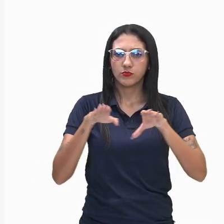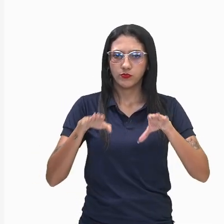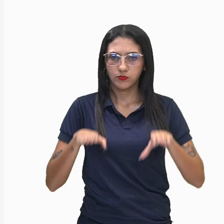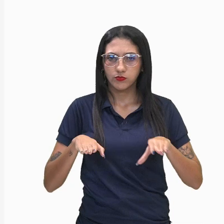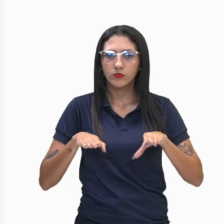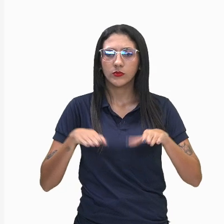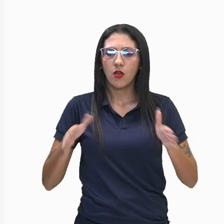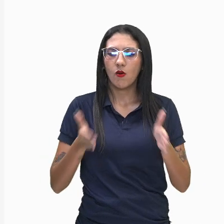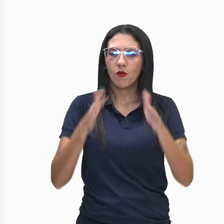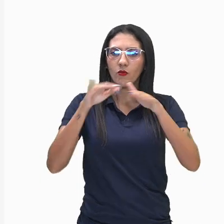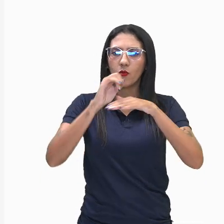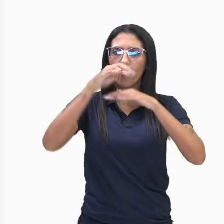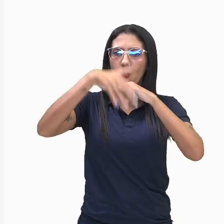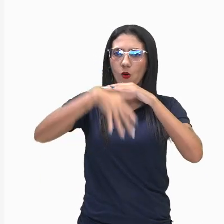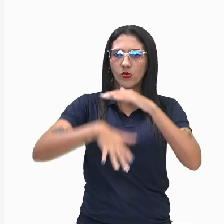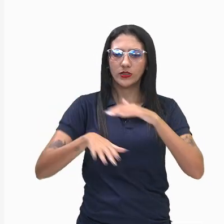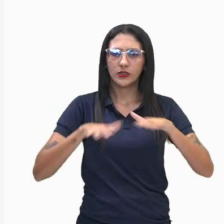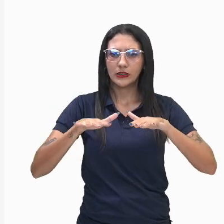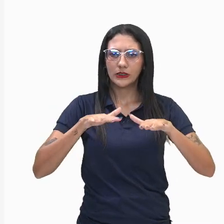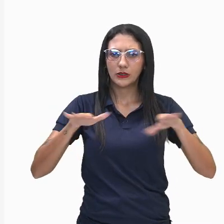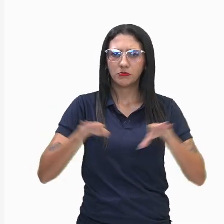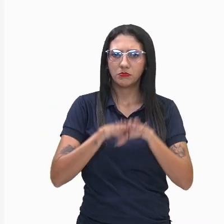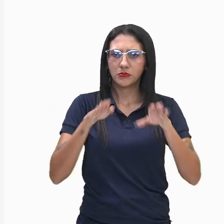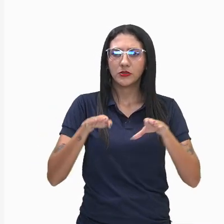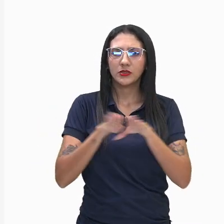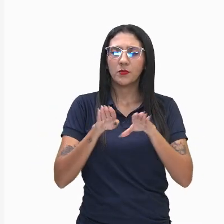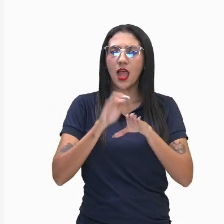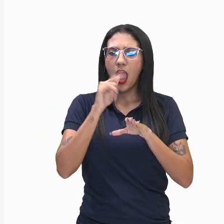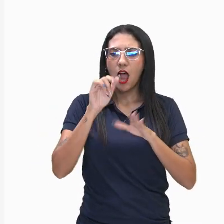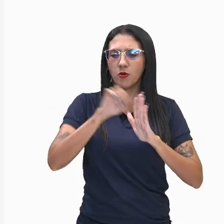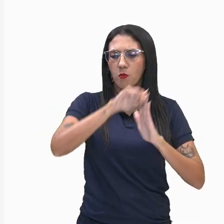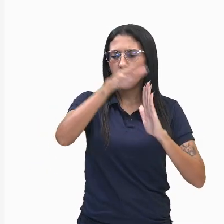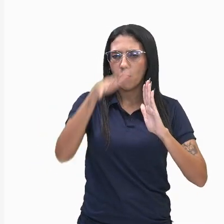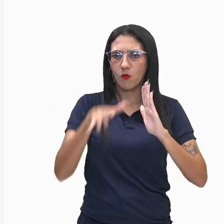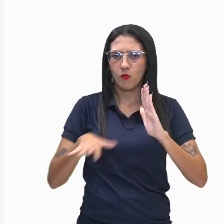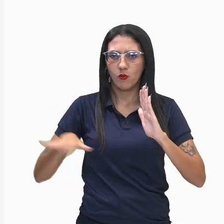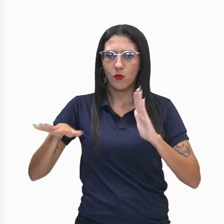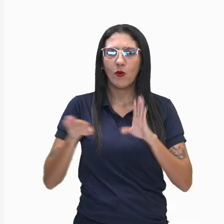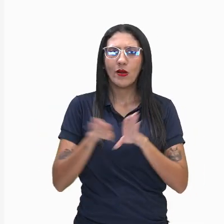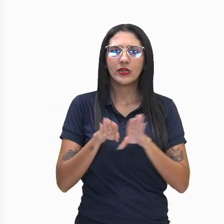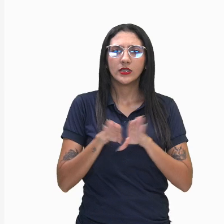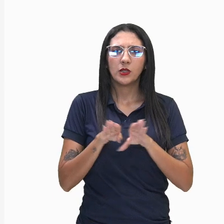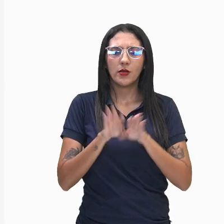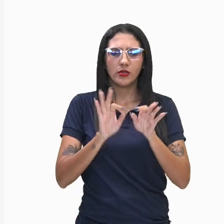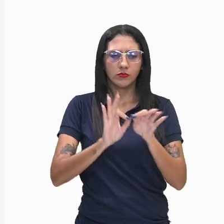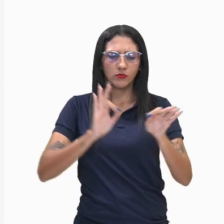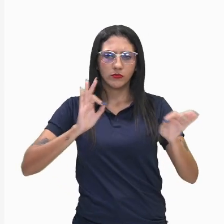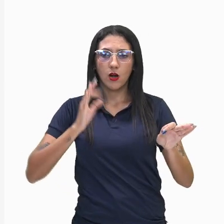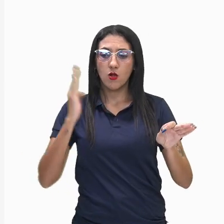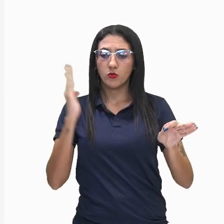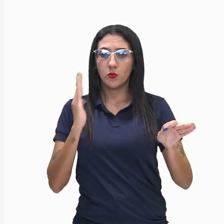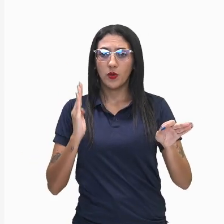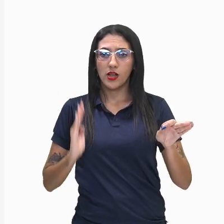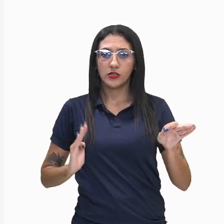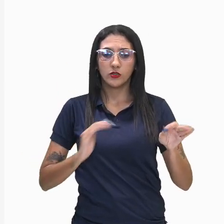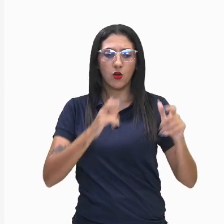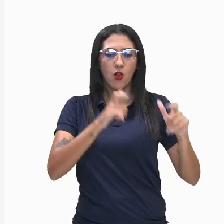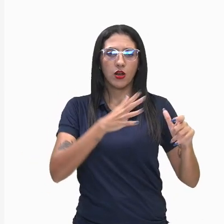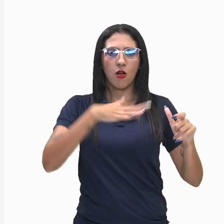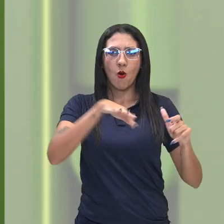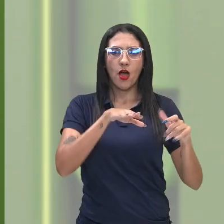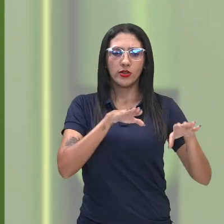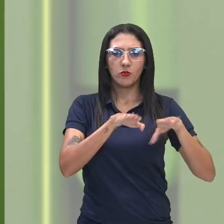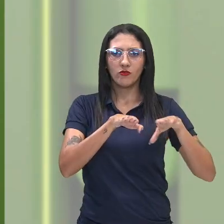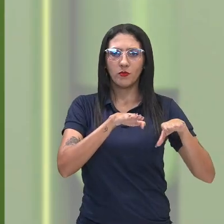tectônicas, vulcões, terremotos e tsunamis, distanciamento do Brasil da zona de